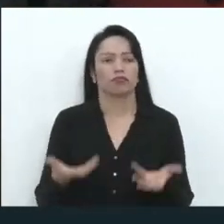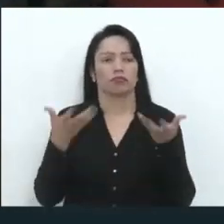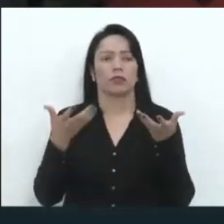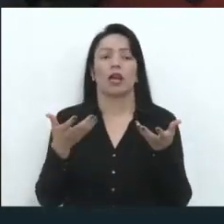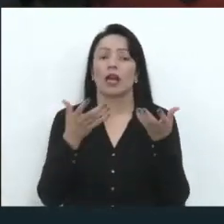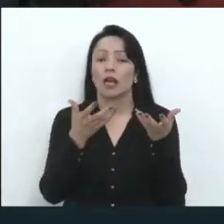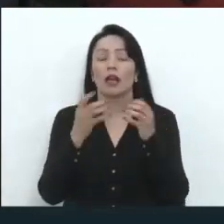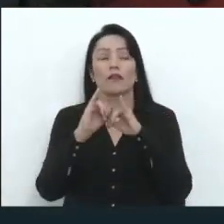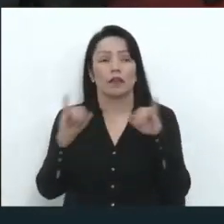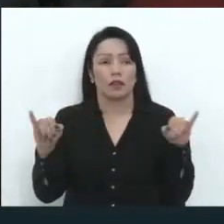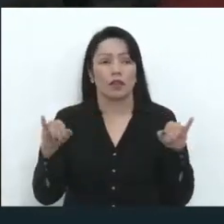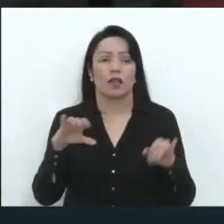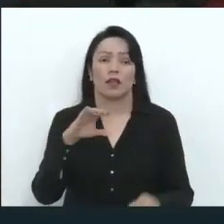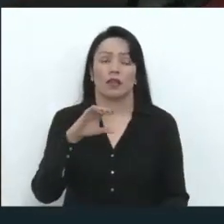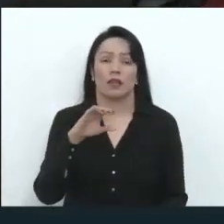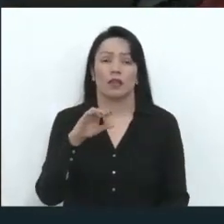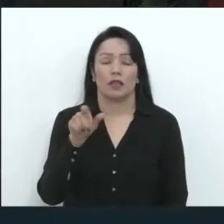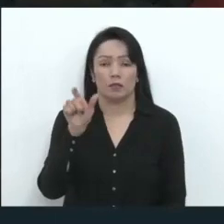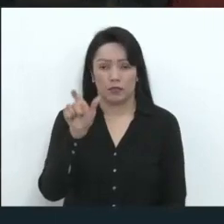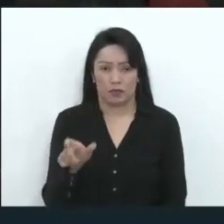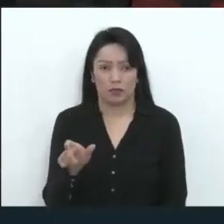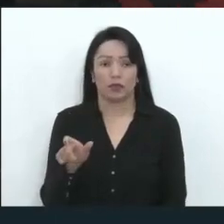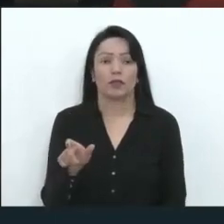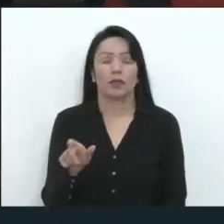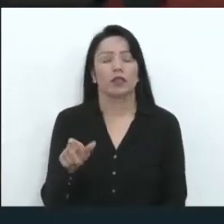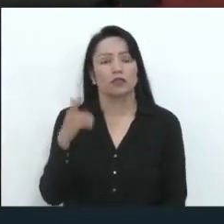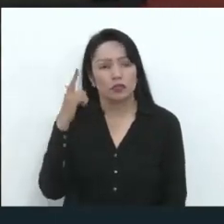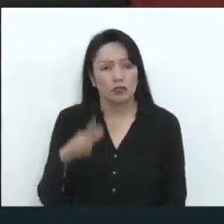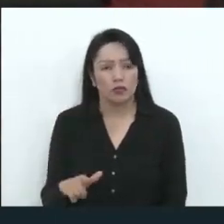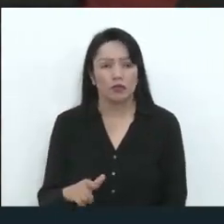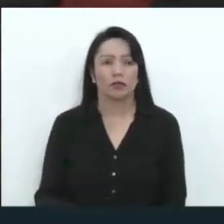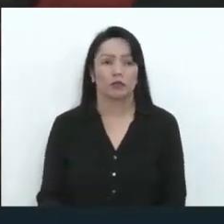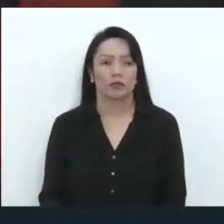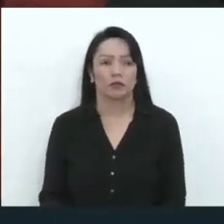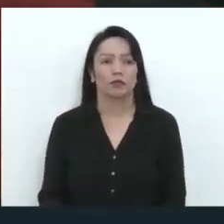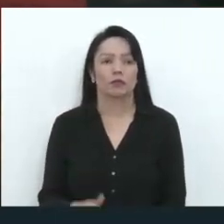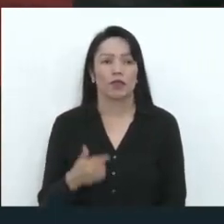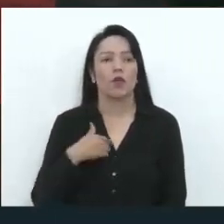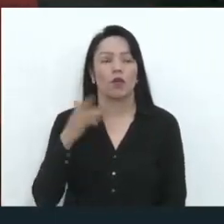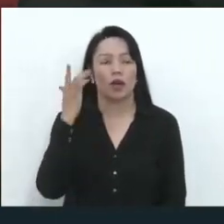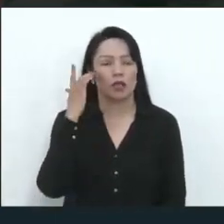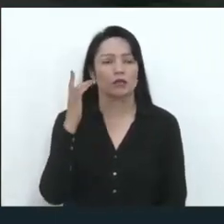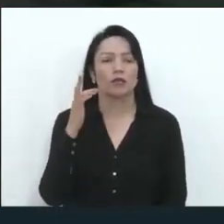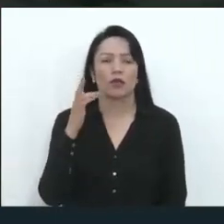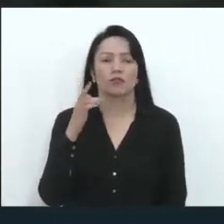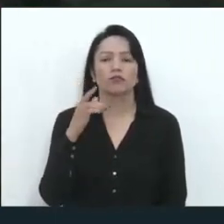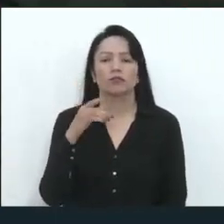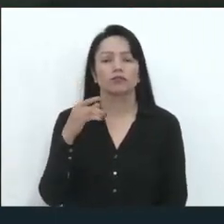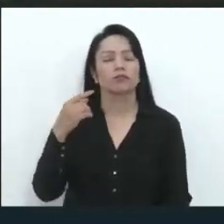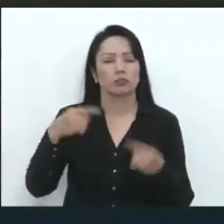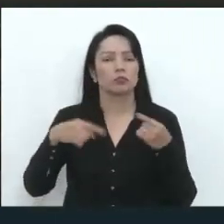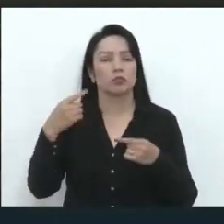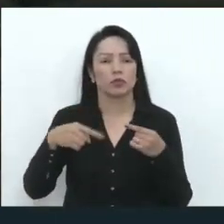caro Celestino, mais uma vez, que considero o ícone da política de Guarulhos.